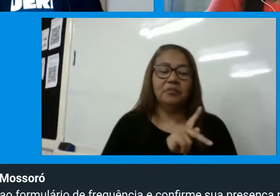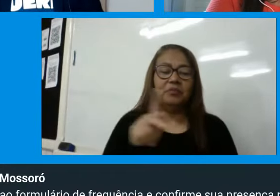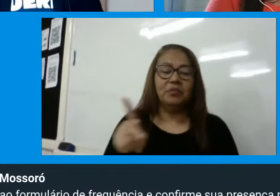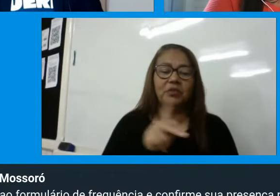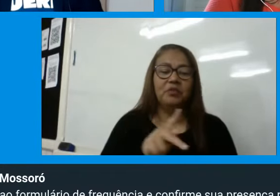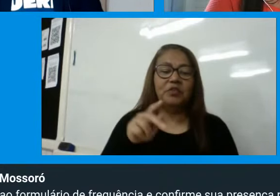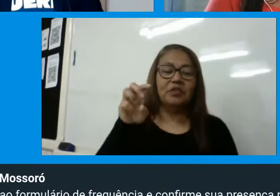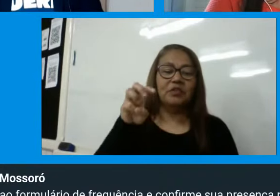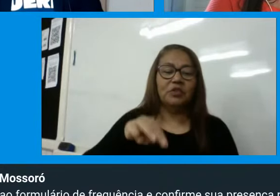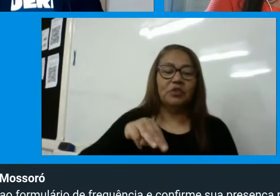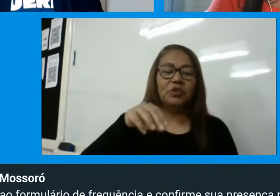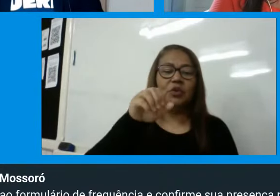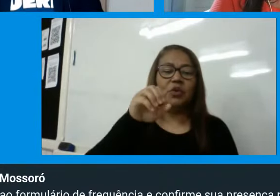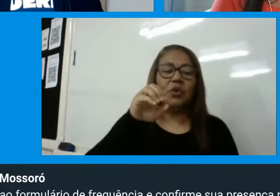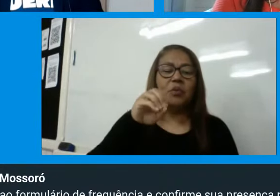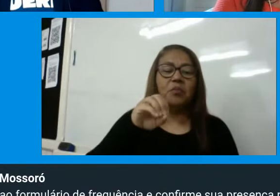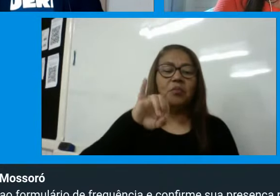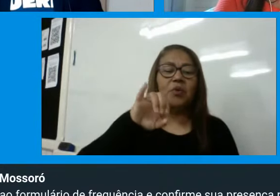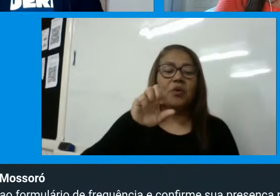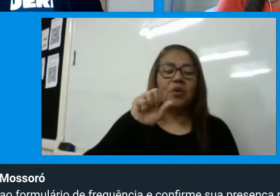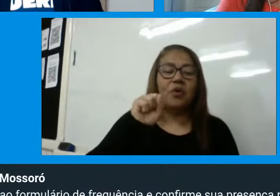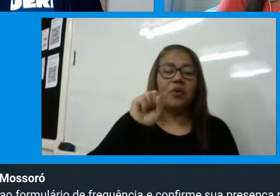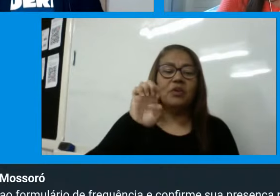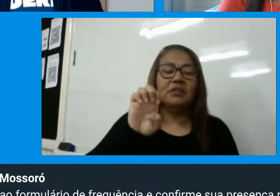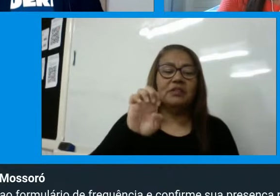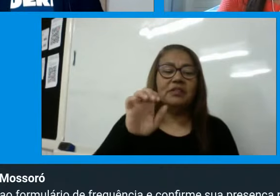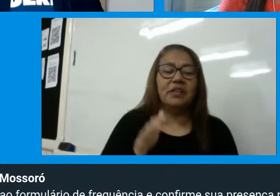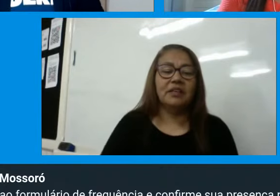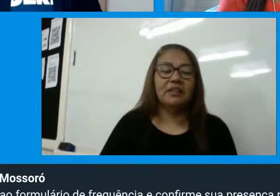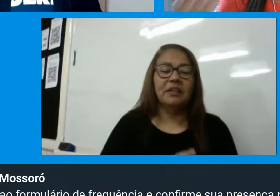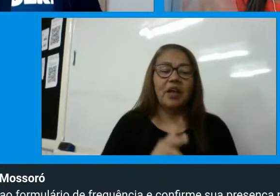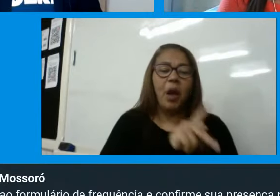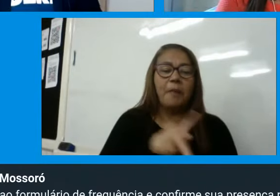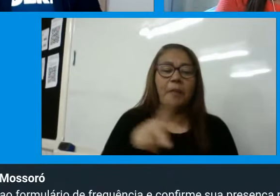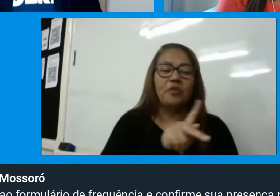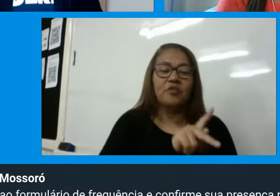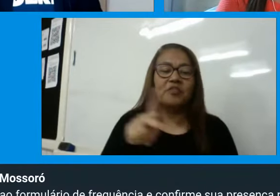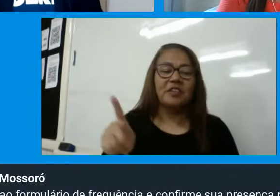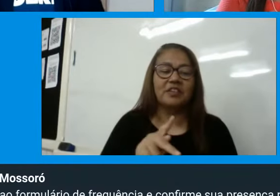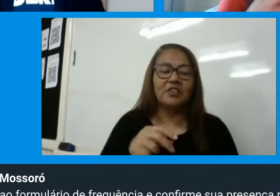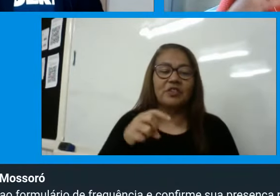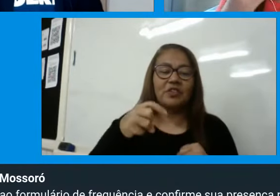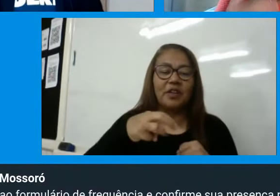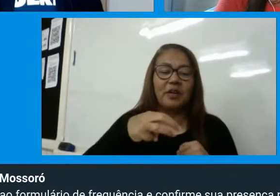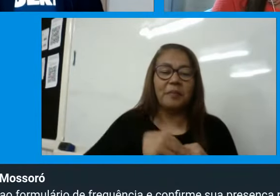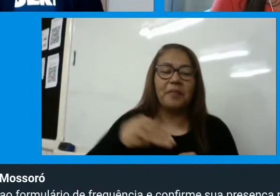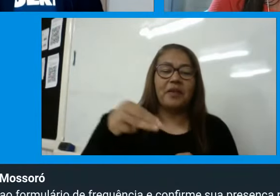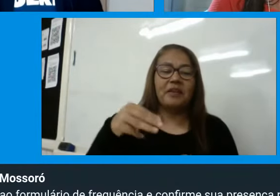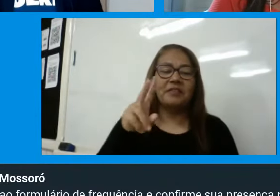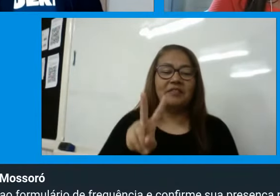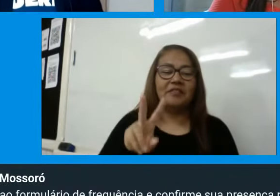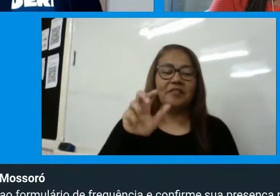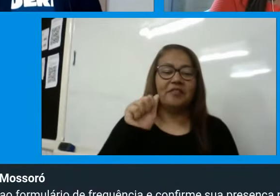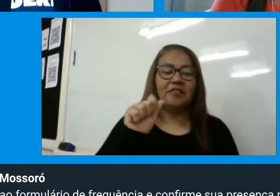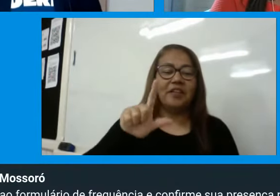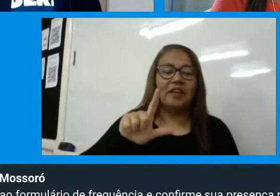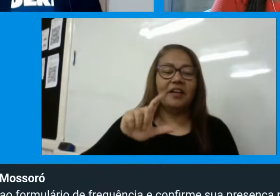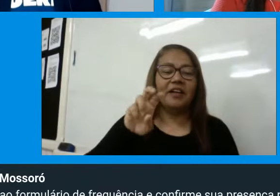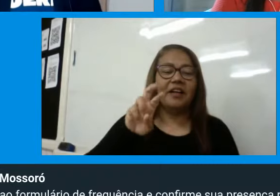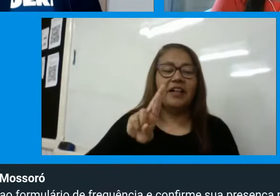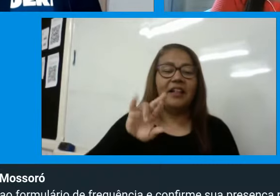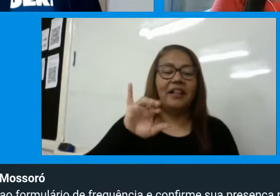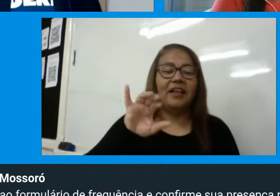com a mediadora professora mestre Valéria Montenegro, certo? Obrigada a todos e a todas, obrigado novamente ao professor